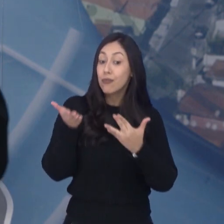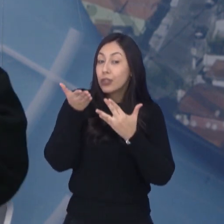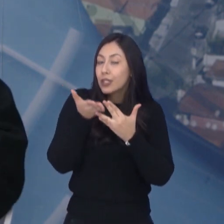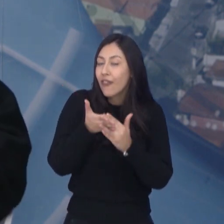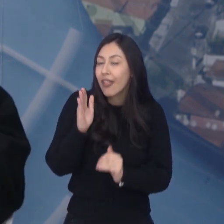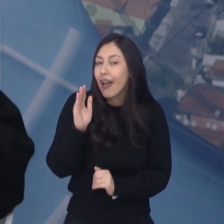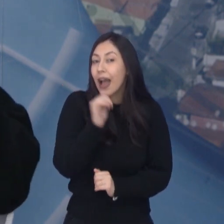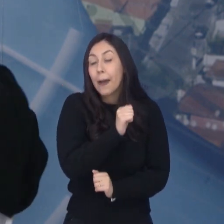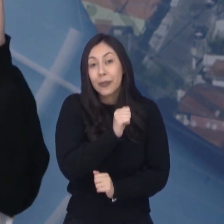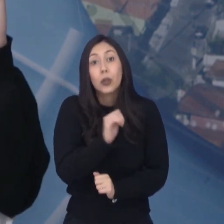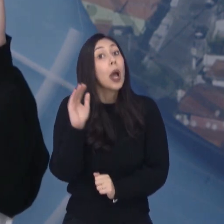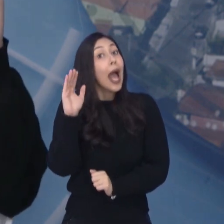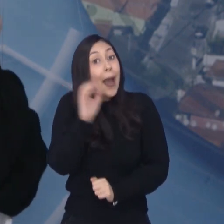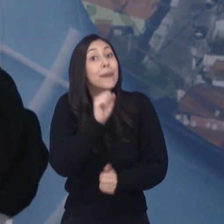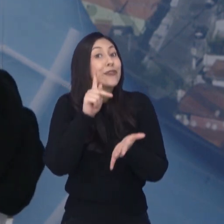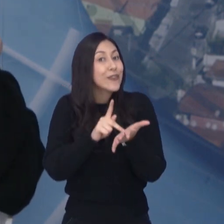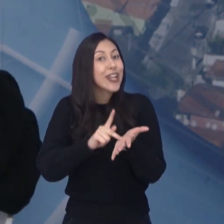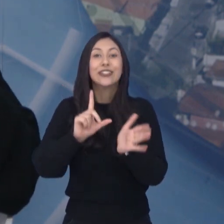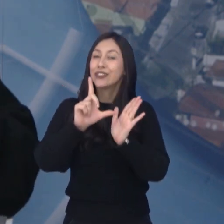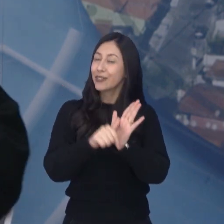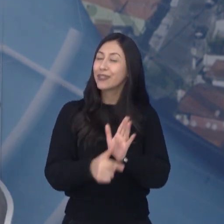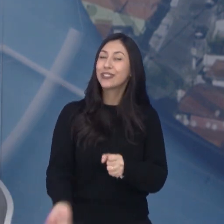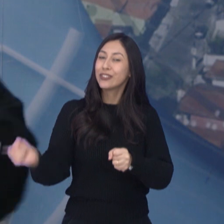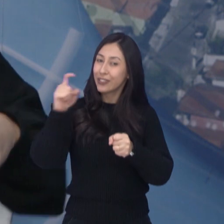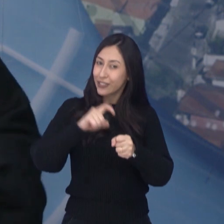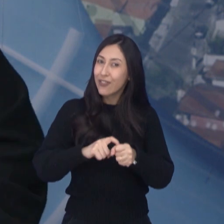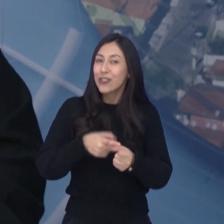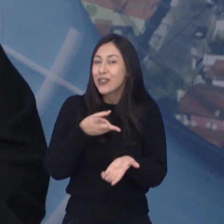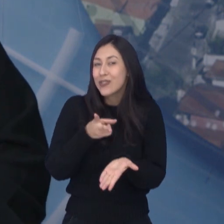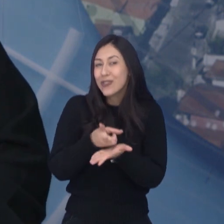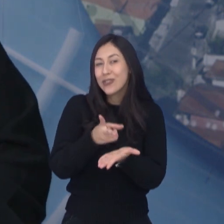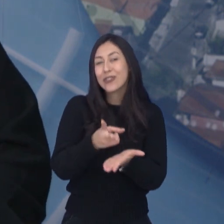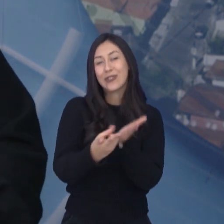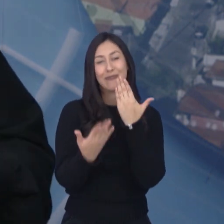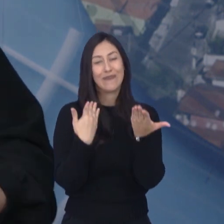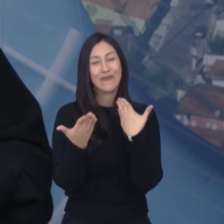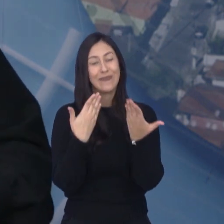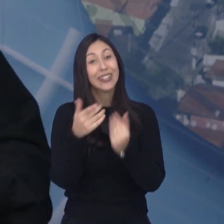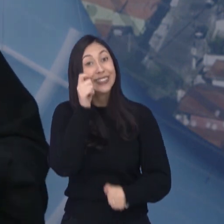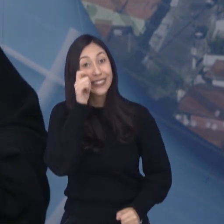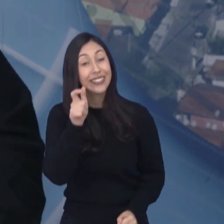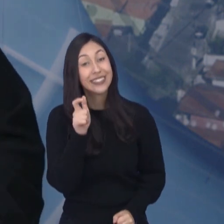rápido break, mas é rapidinho, daqui a pouco a gente retorna e continua esse bate-papo